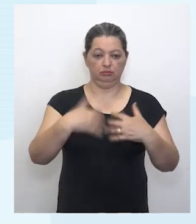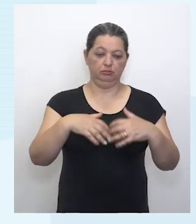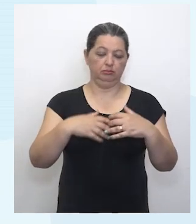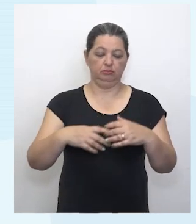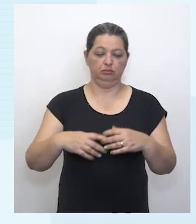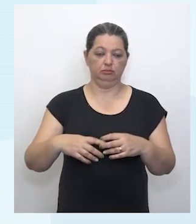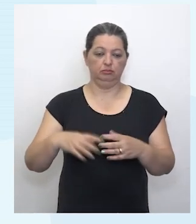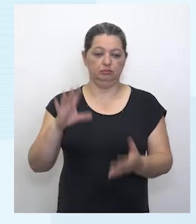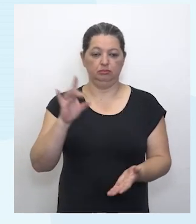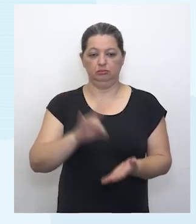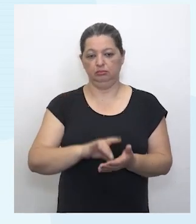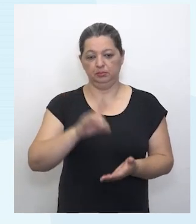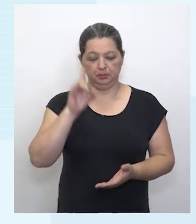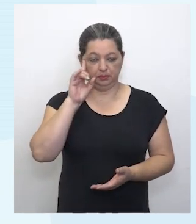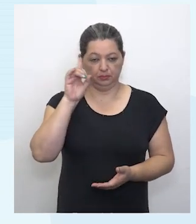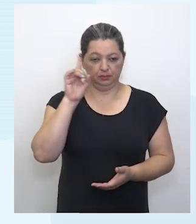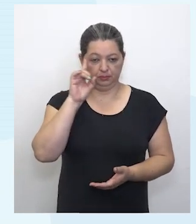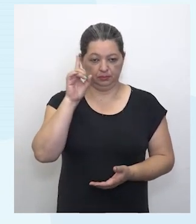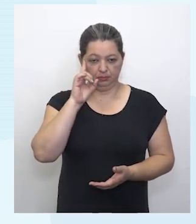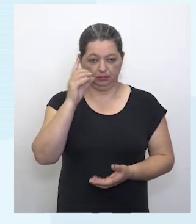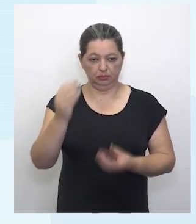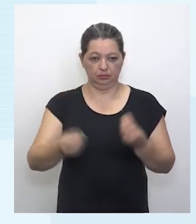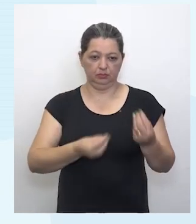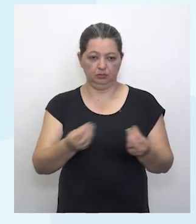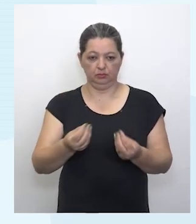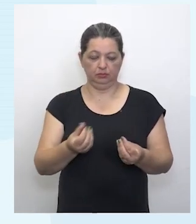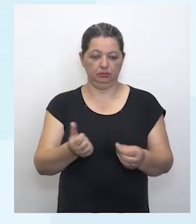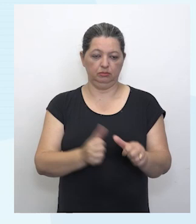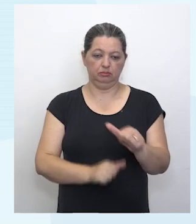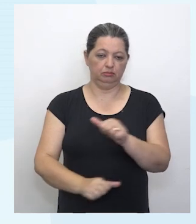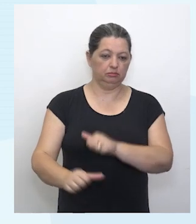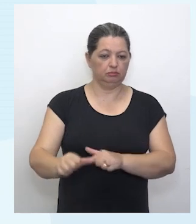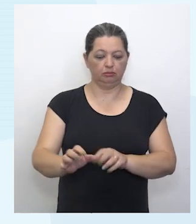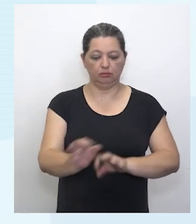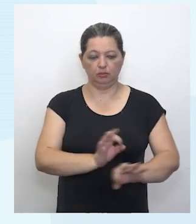realidade e a forma de transformá-la.